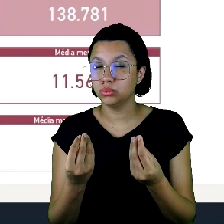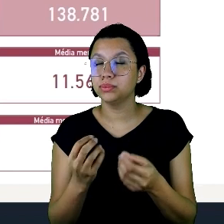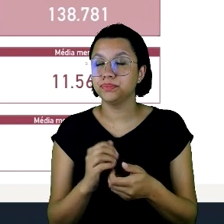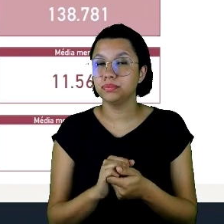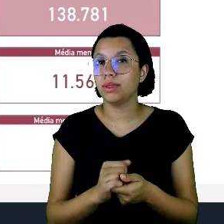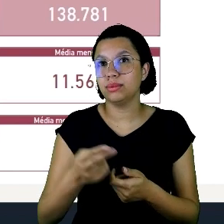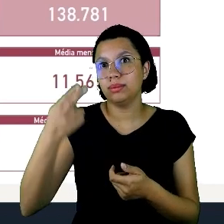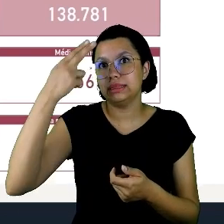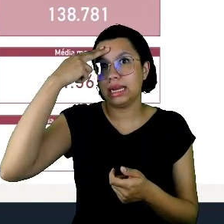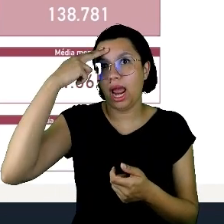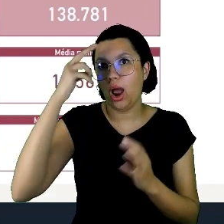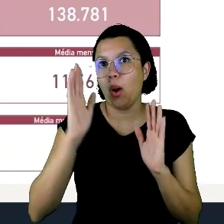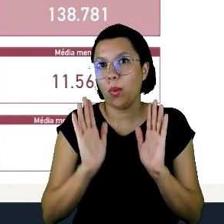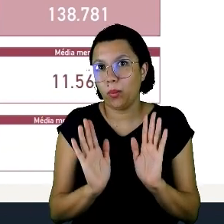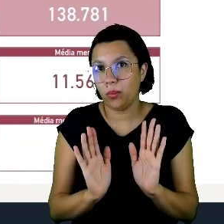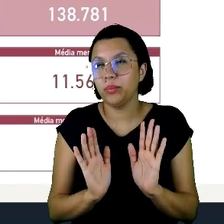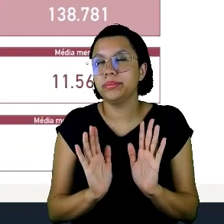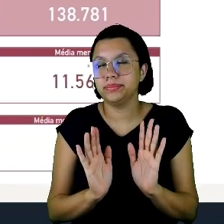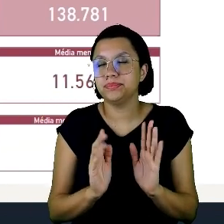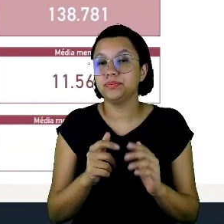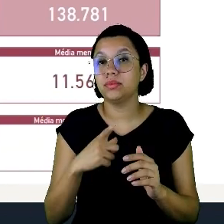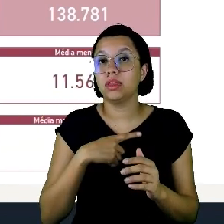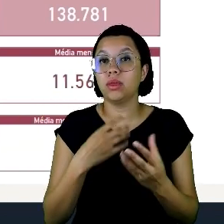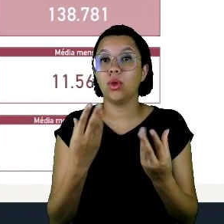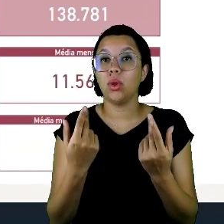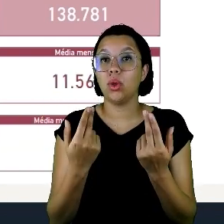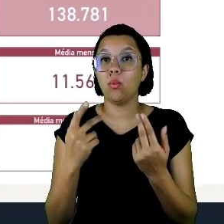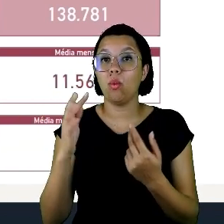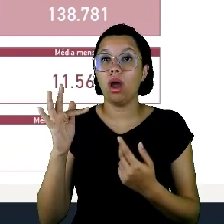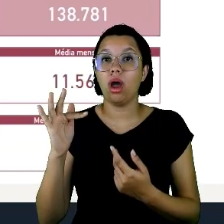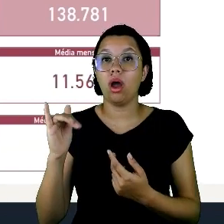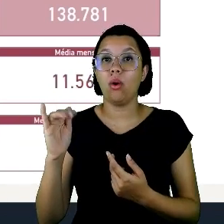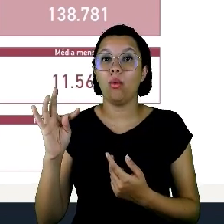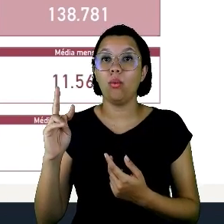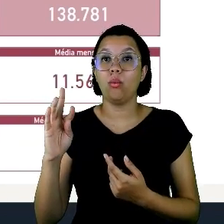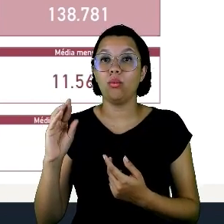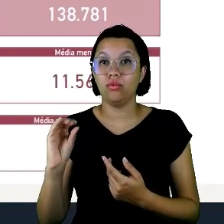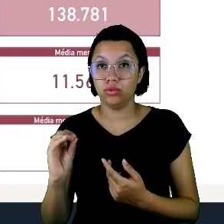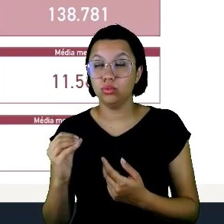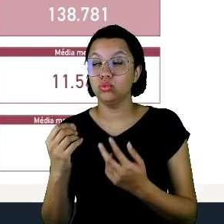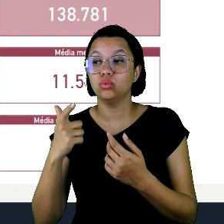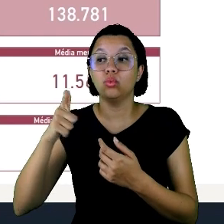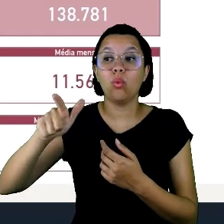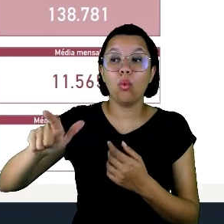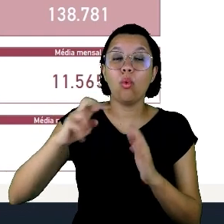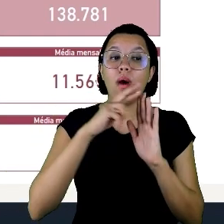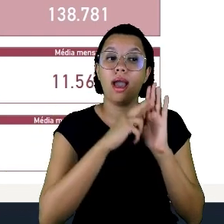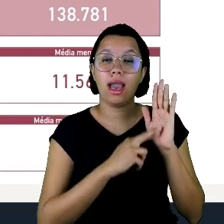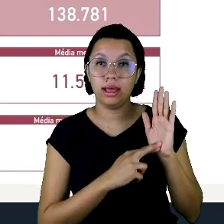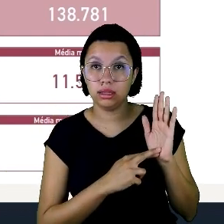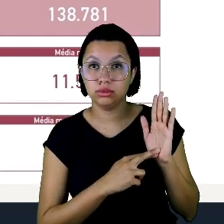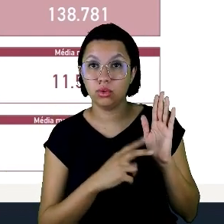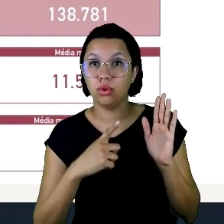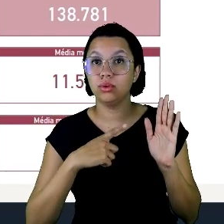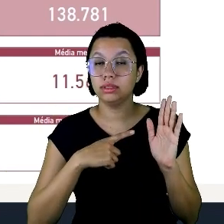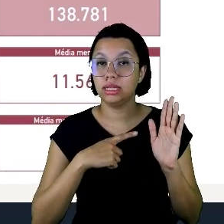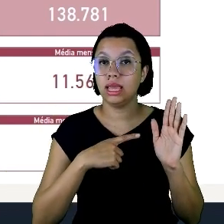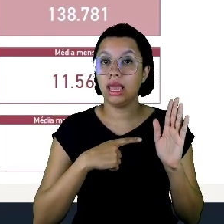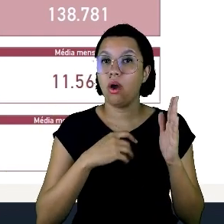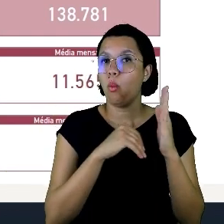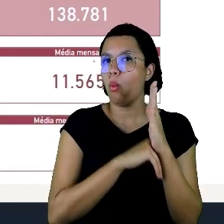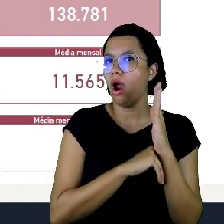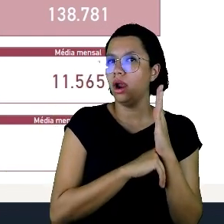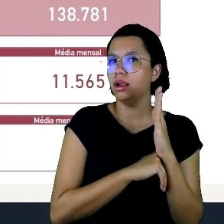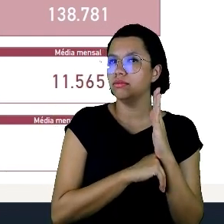nós temos os mesmos filtros lá do outro relatório, eu só vou detalhar aqui quais são os relatórios, né? Então, nós temos